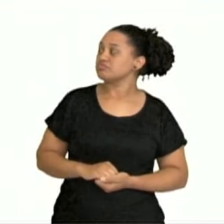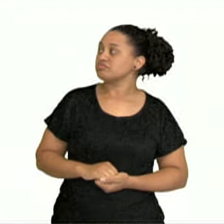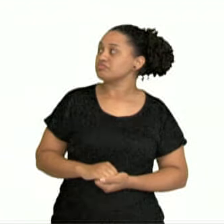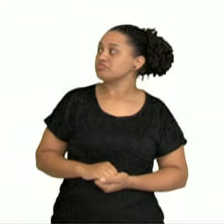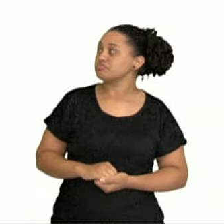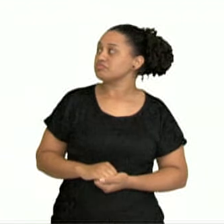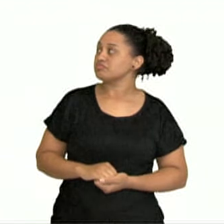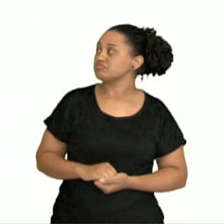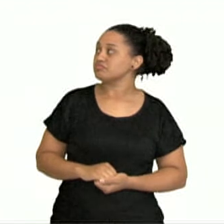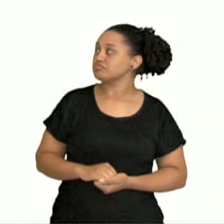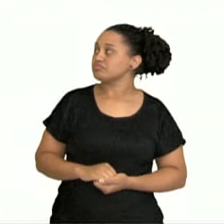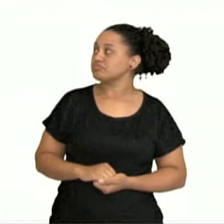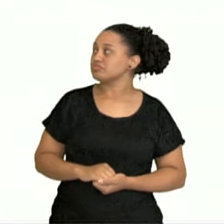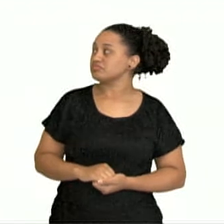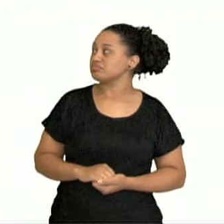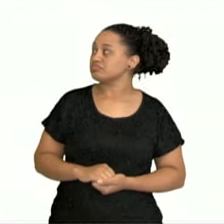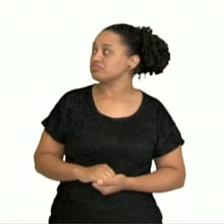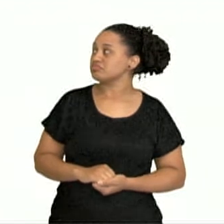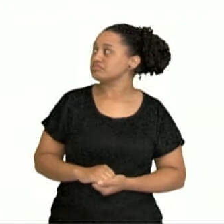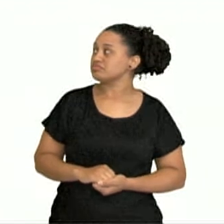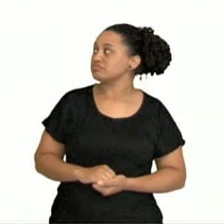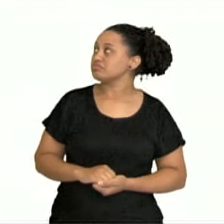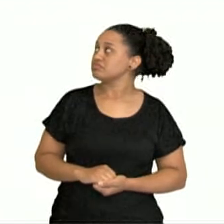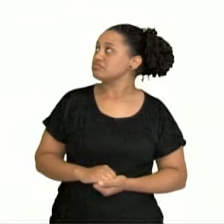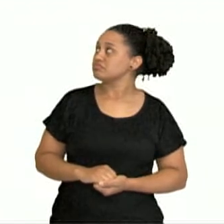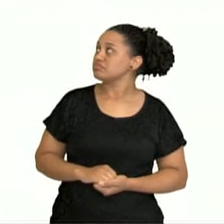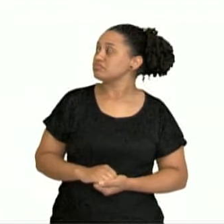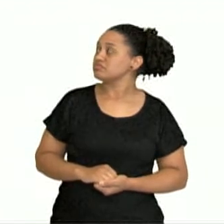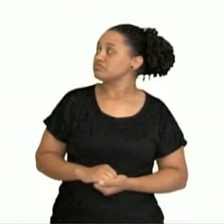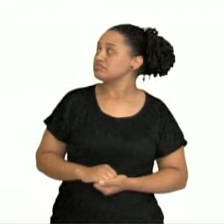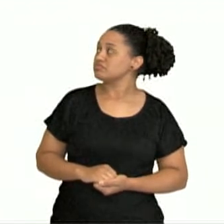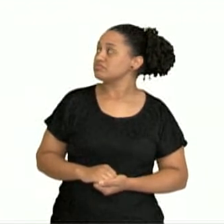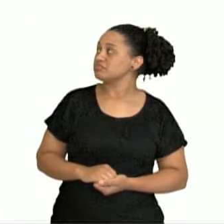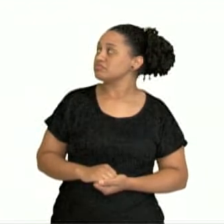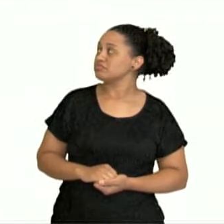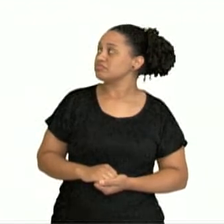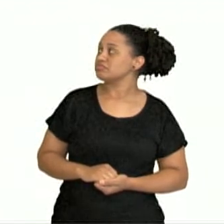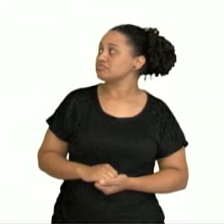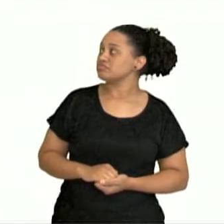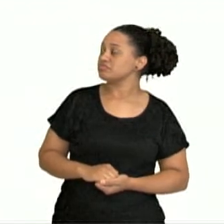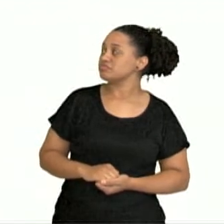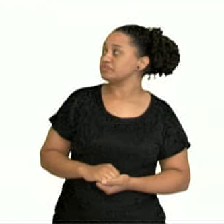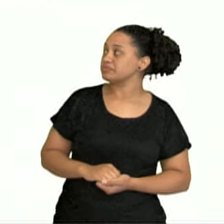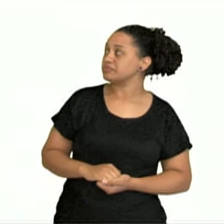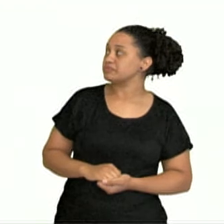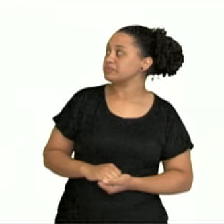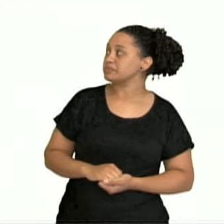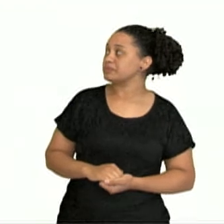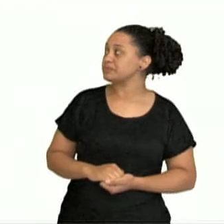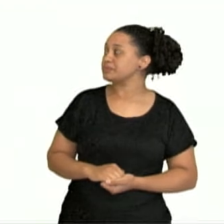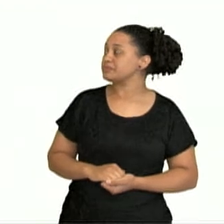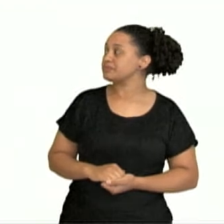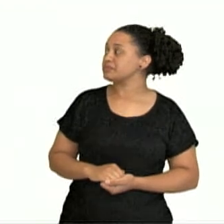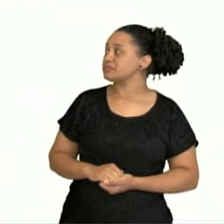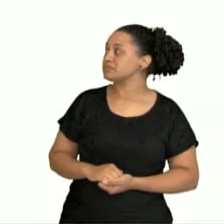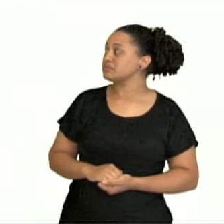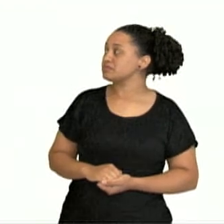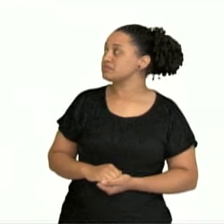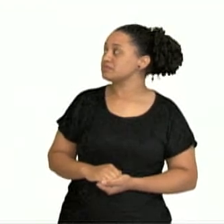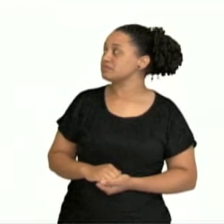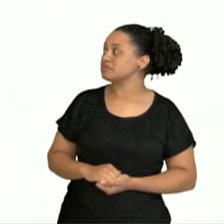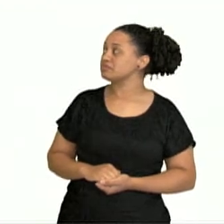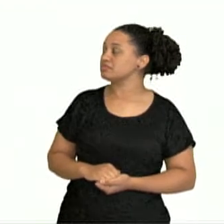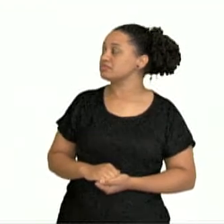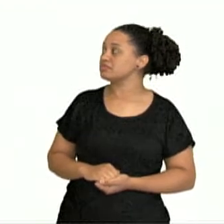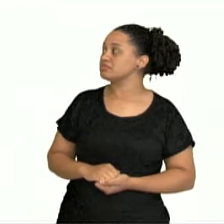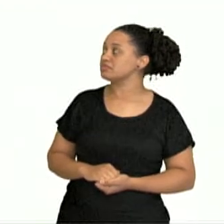es a través del deseo de saber más que ampliamos nuestro conocimiento. Las preguntas ayudan en todas las ramas